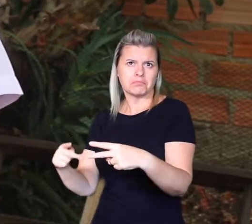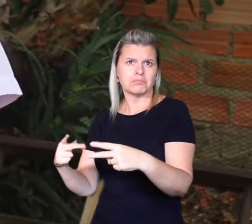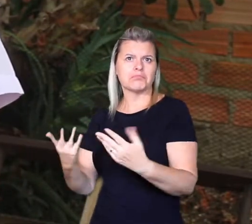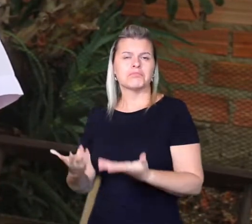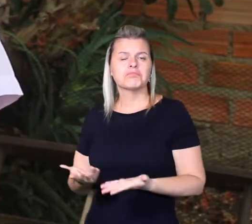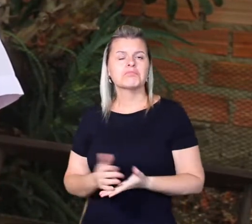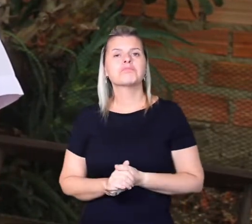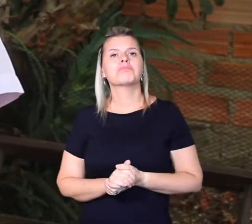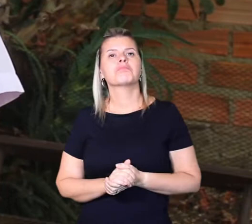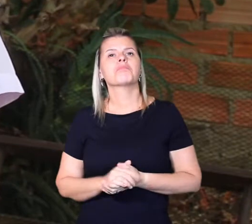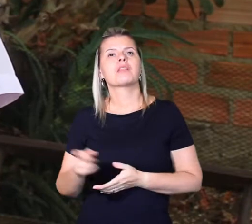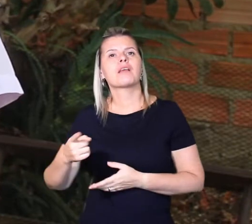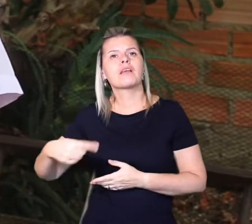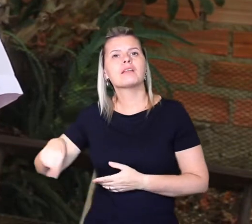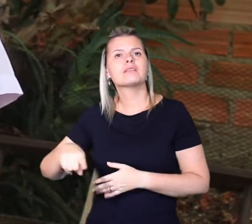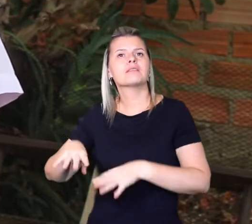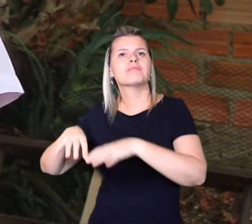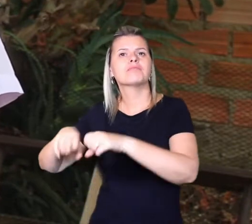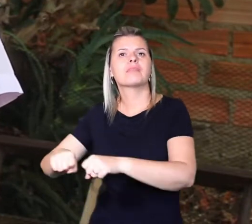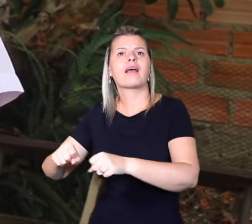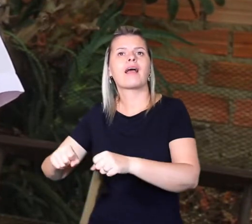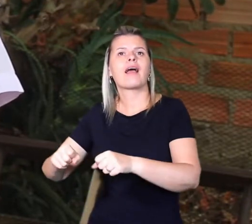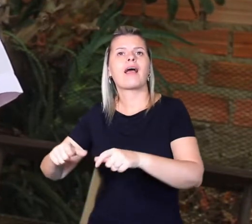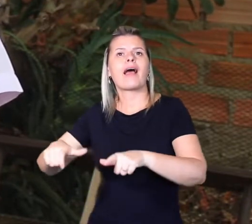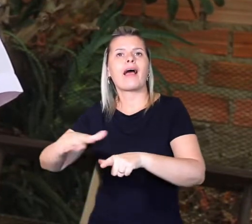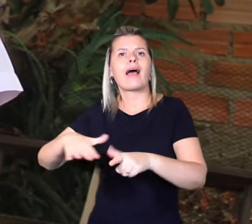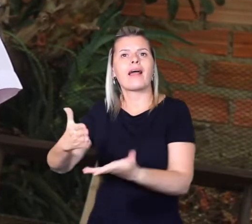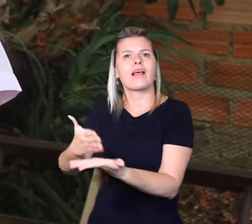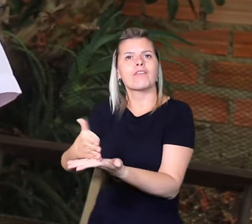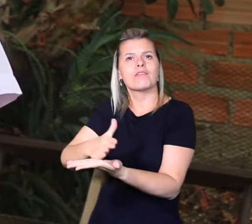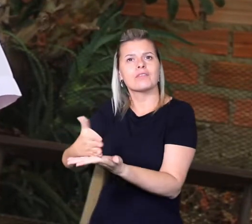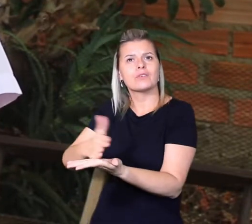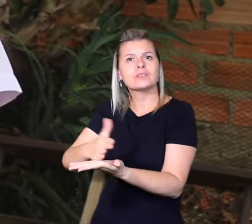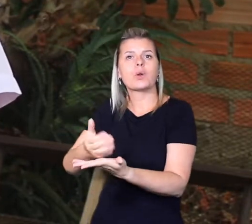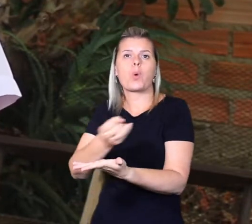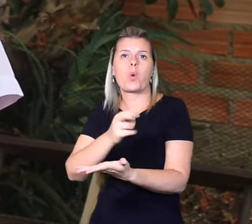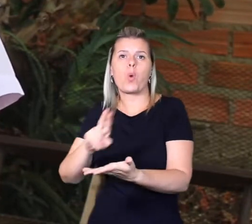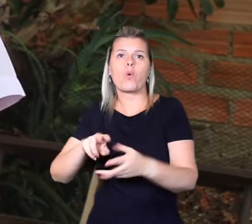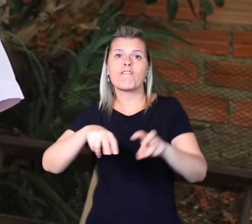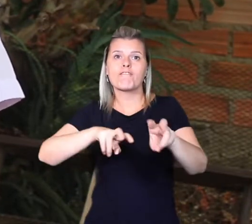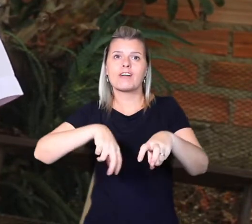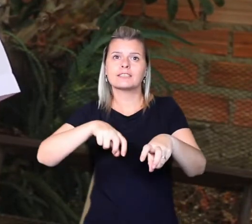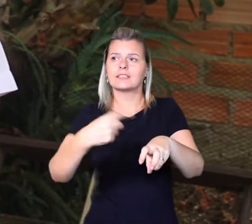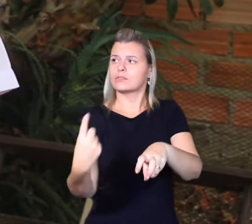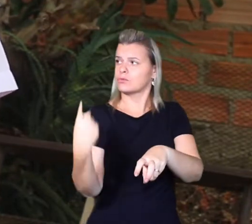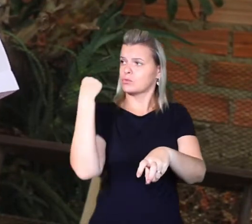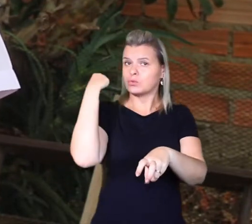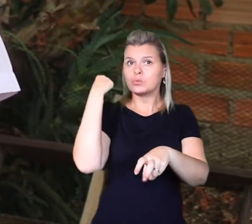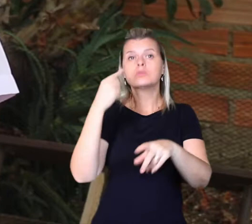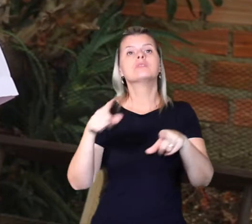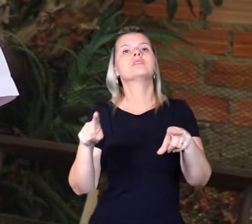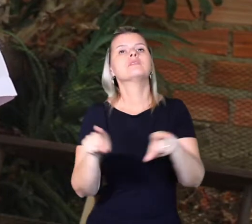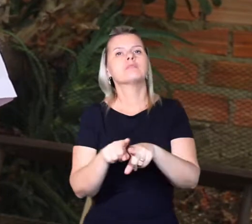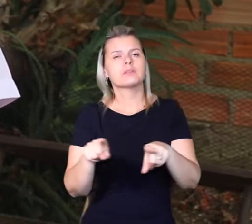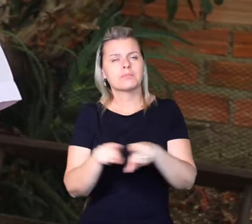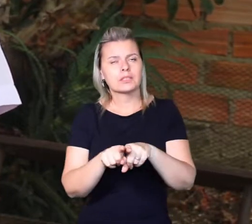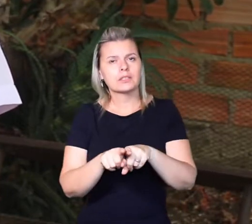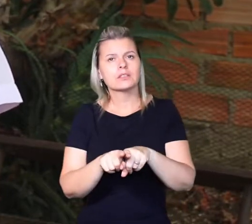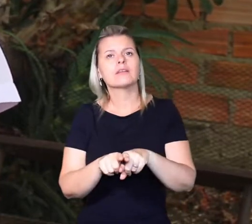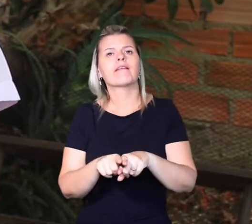familiares, enfim, com essas famílias, que eles ocupavam então essa área fronteiriça de enclaves, o fundo de fazendas, mas também